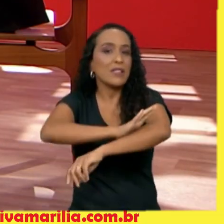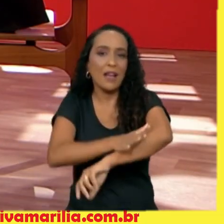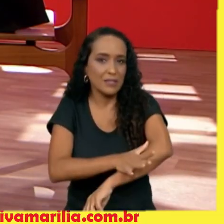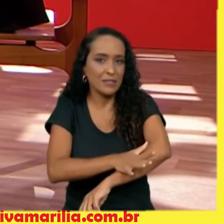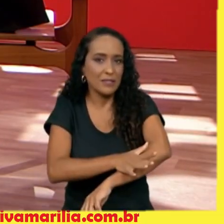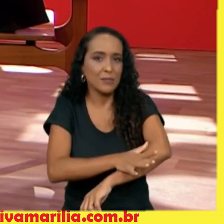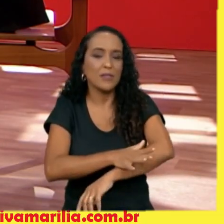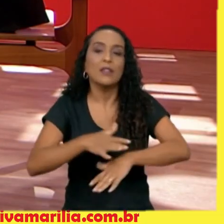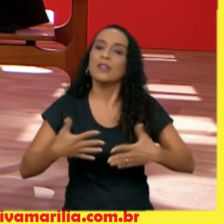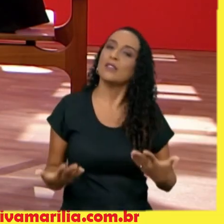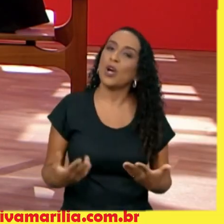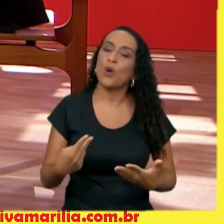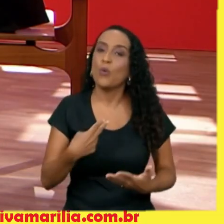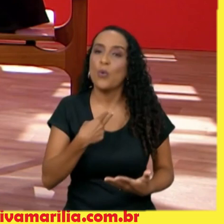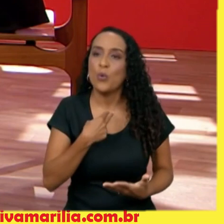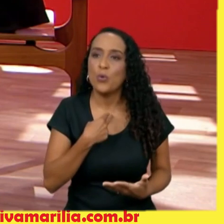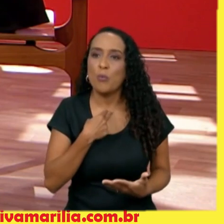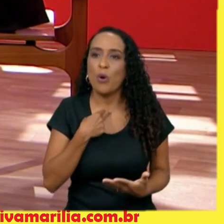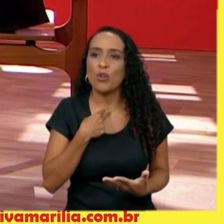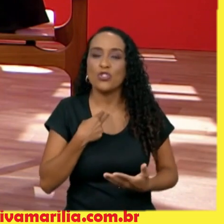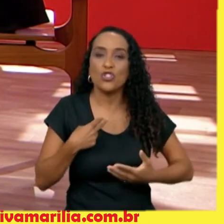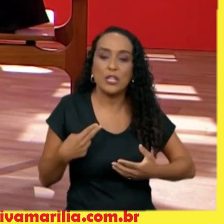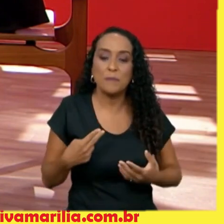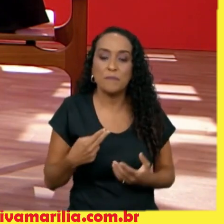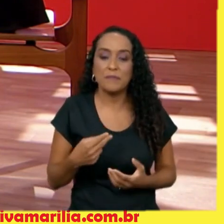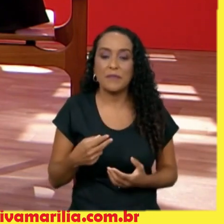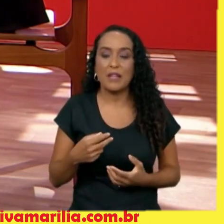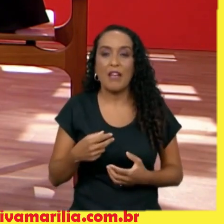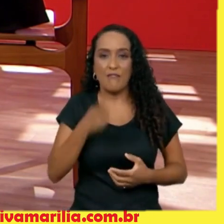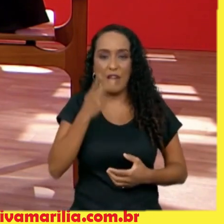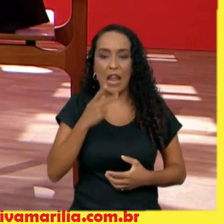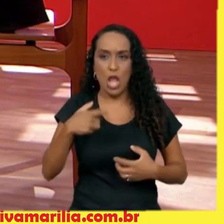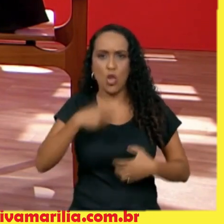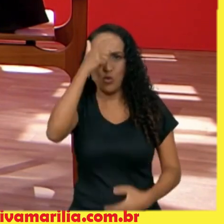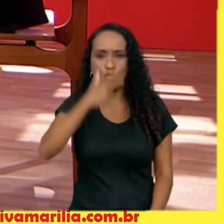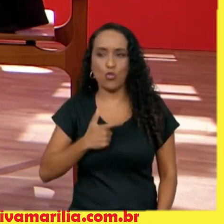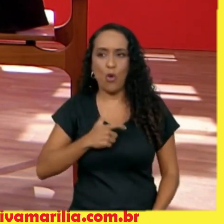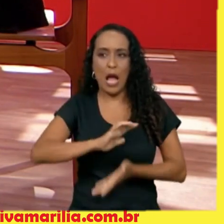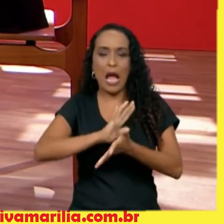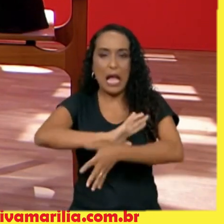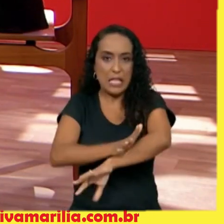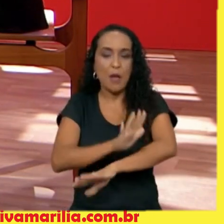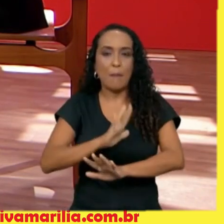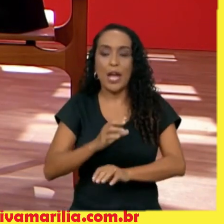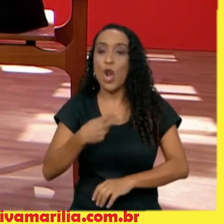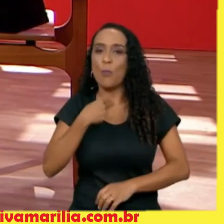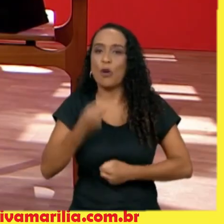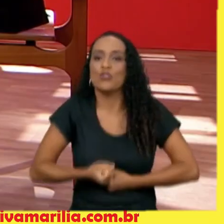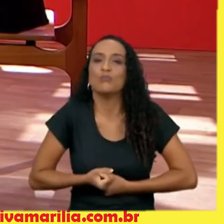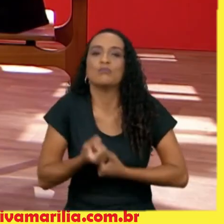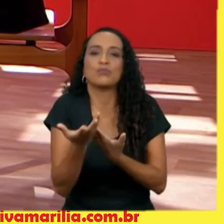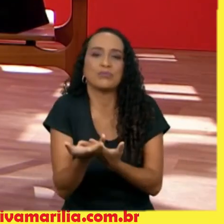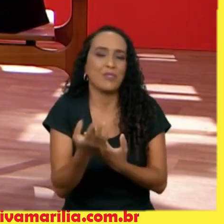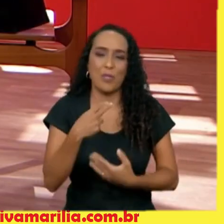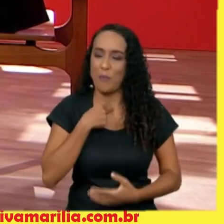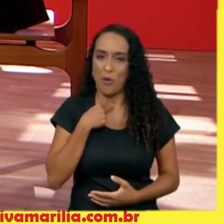você não pode... O afeto racista continua no peito, mas você não pode expressá-lo. Sim, frontalmente você não pode mais falar. Isso aqui é coisa de preto, por